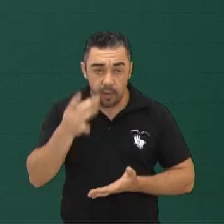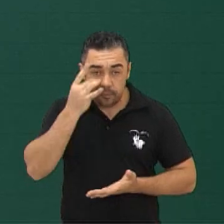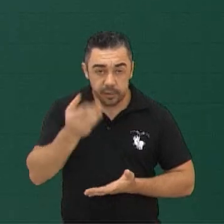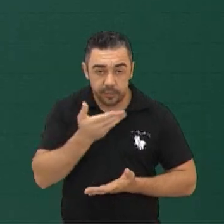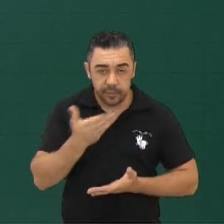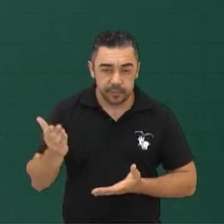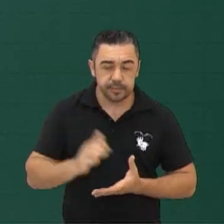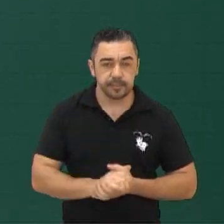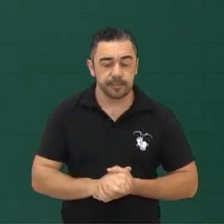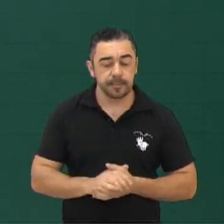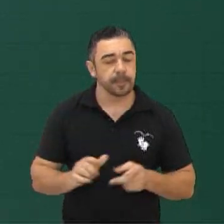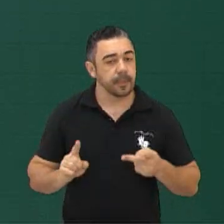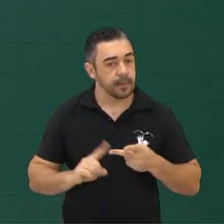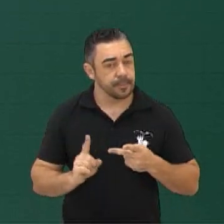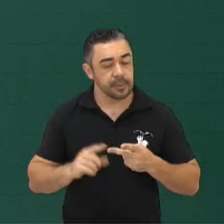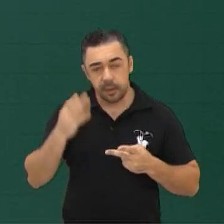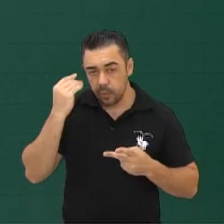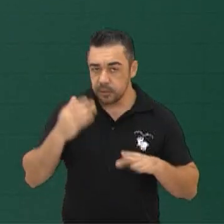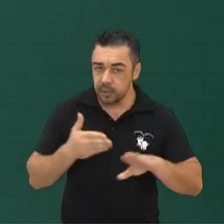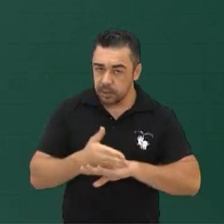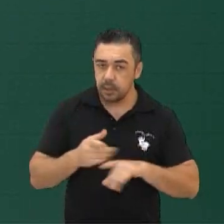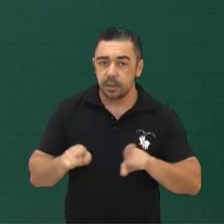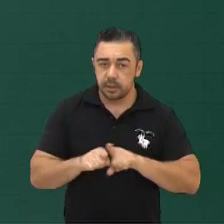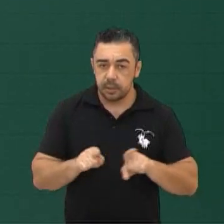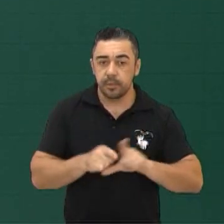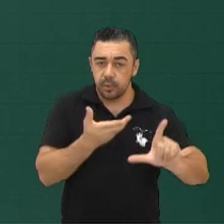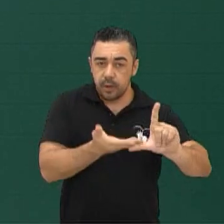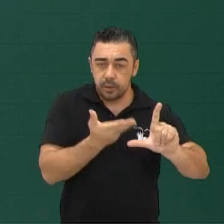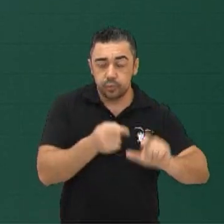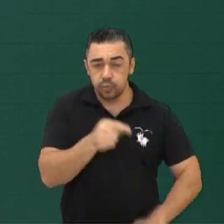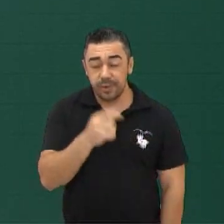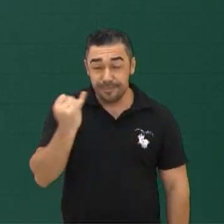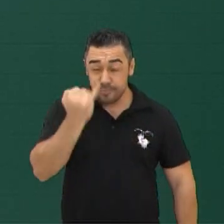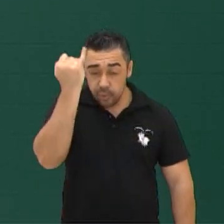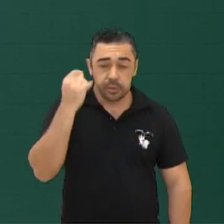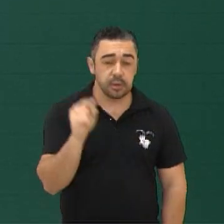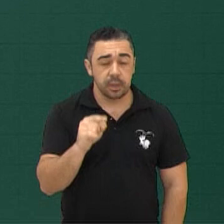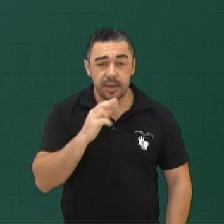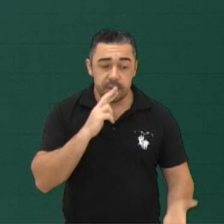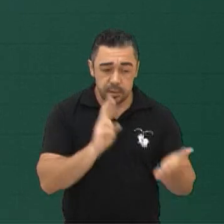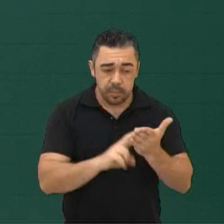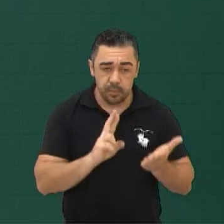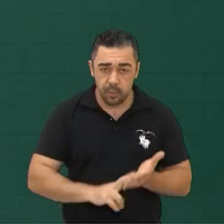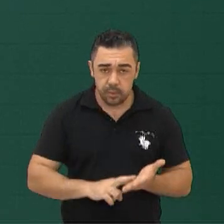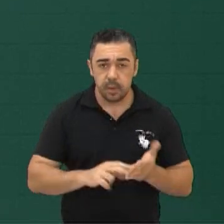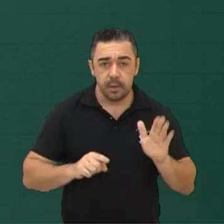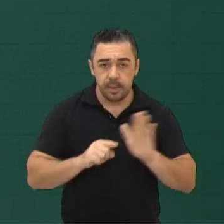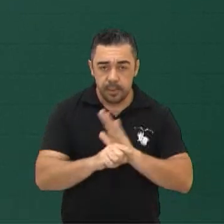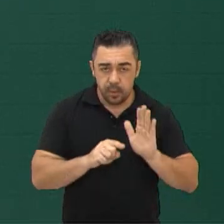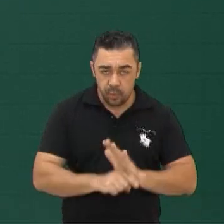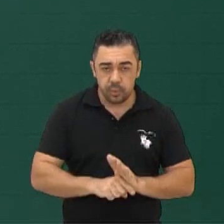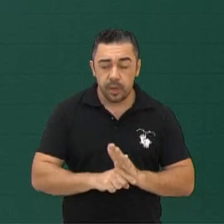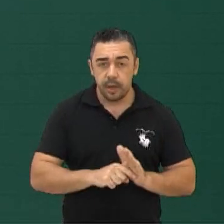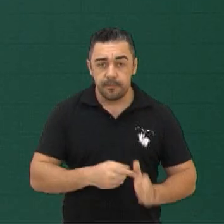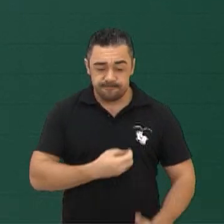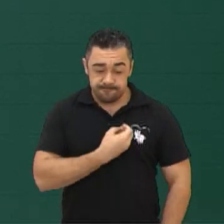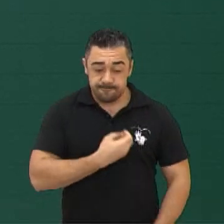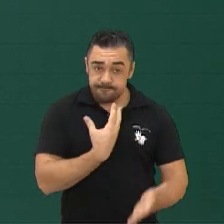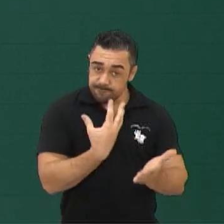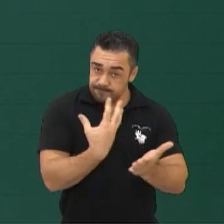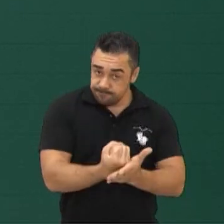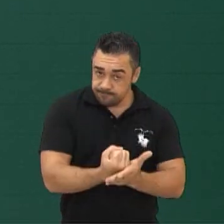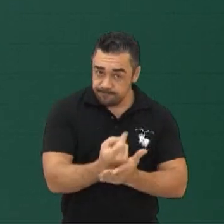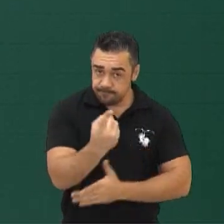tá? Não esqueçam também de acessar o Google Classroom, que é muito importante. Respondam as duas questões lá para contabilizar a